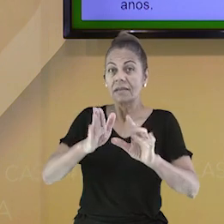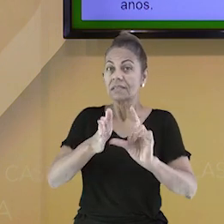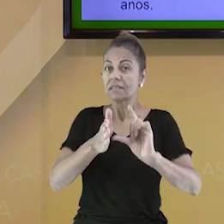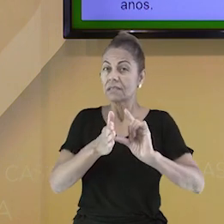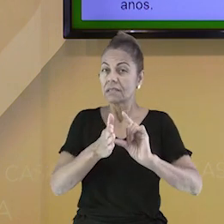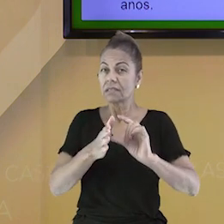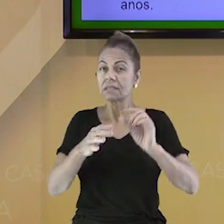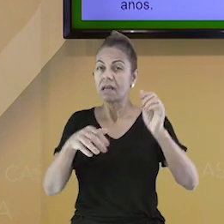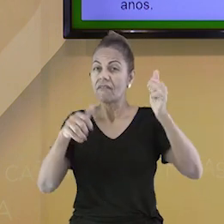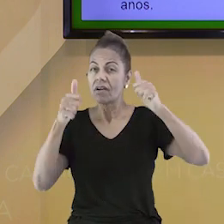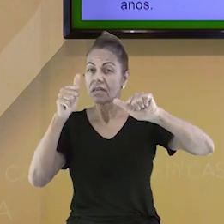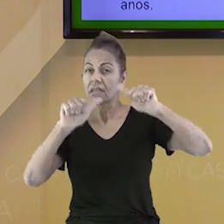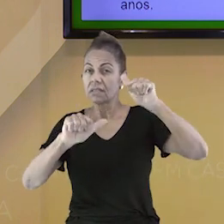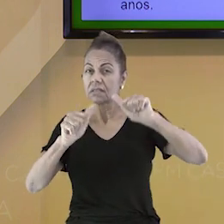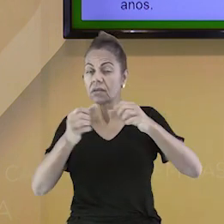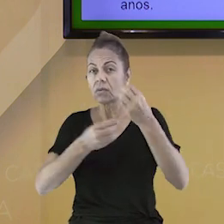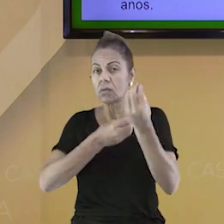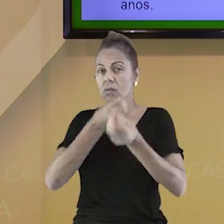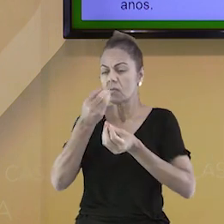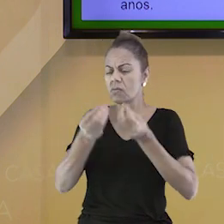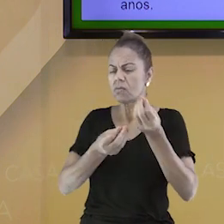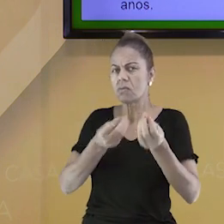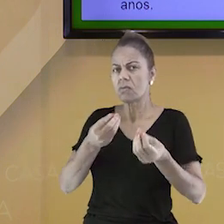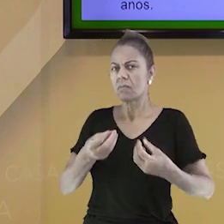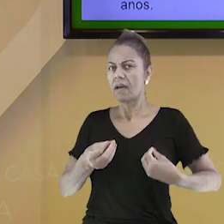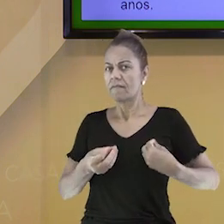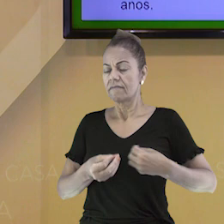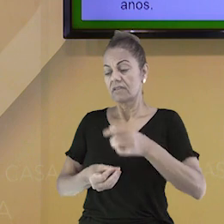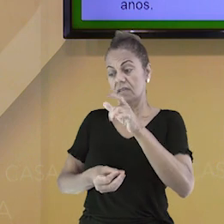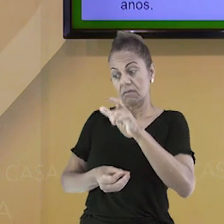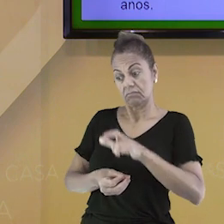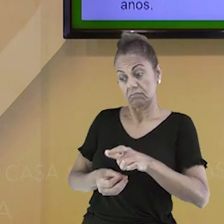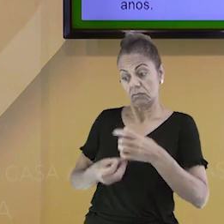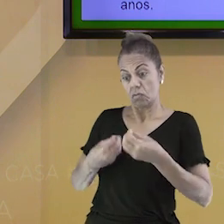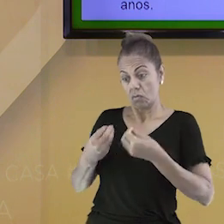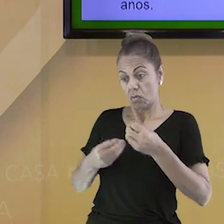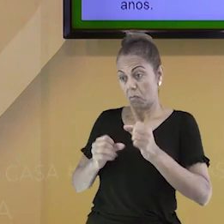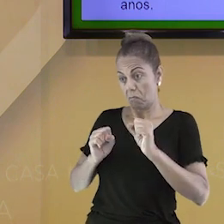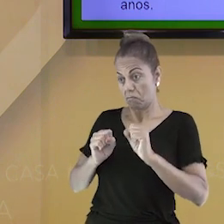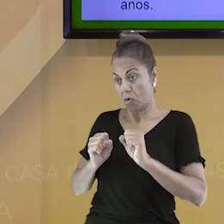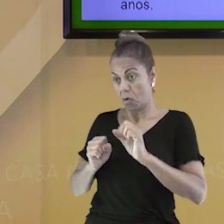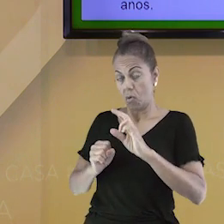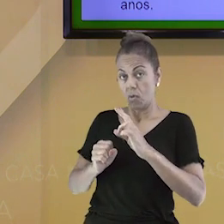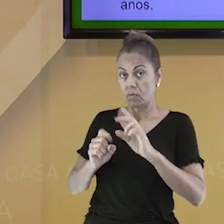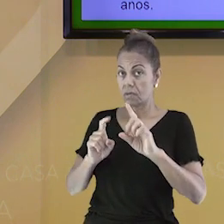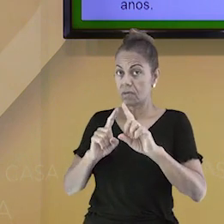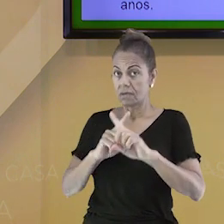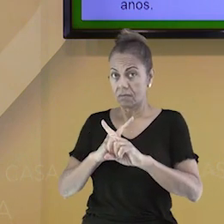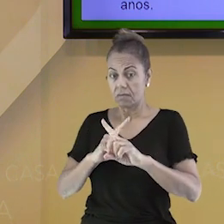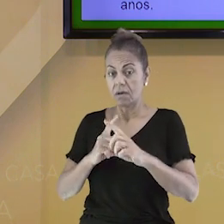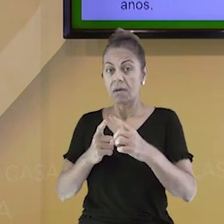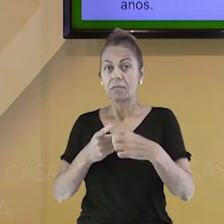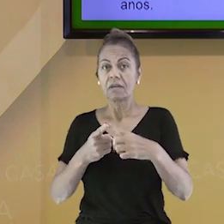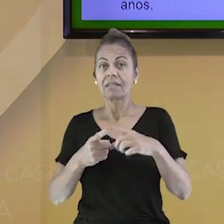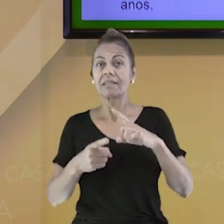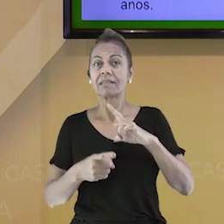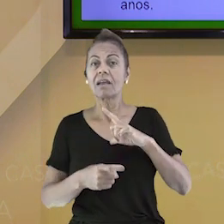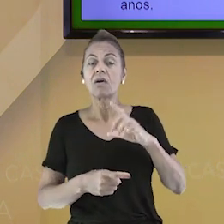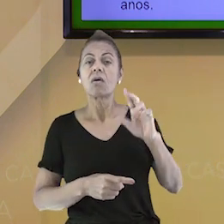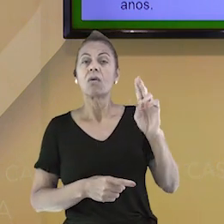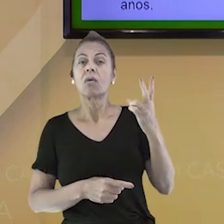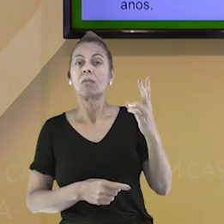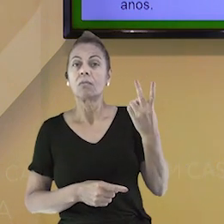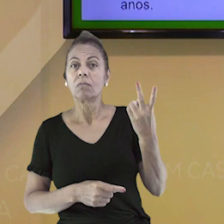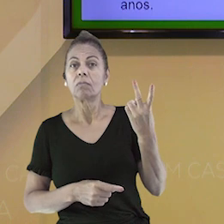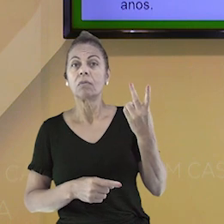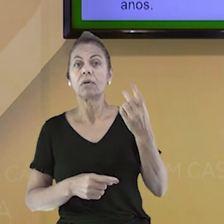a avaliação e o acompanhamento dessa paciente. Além de funcionar como barreira, ele também pode liberar hormônios femininos com